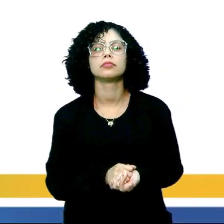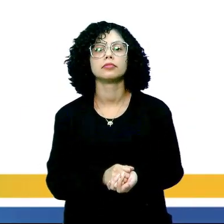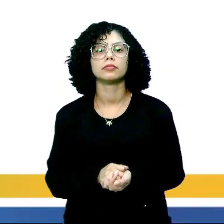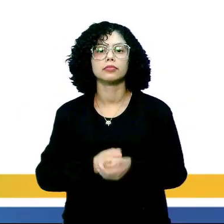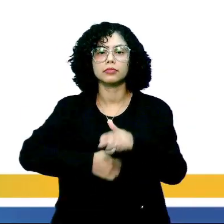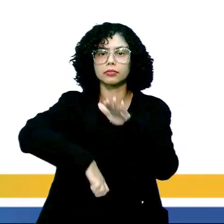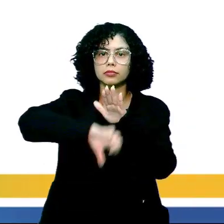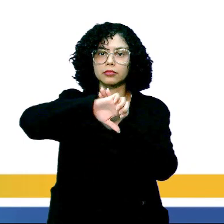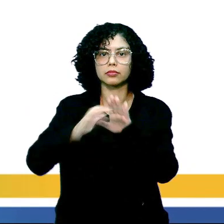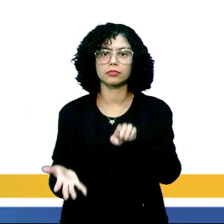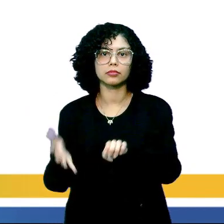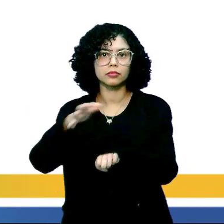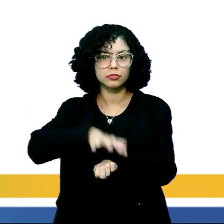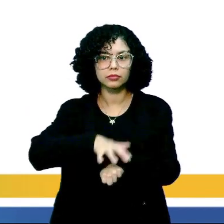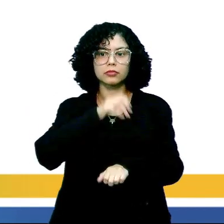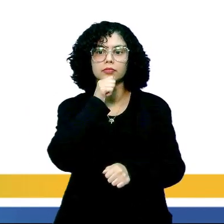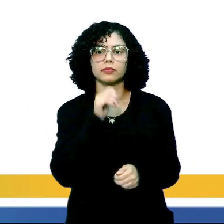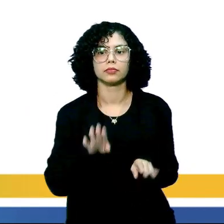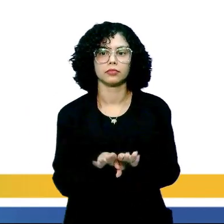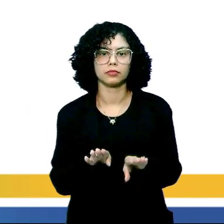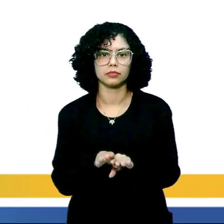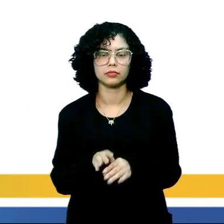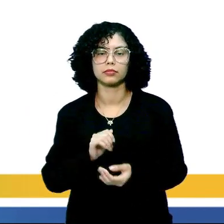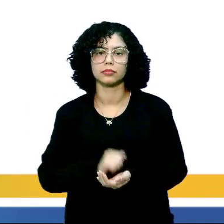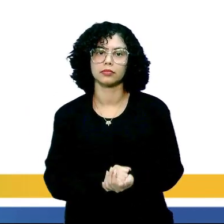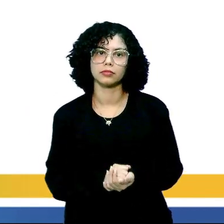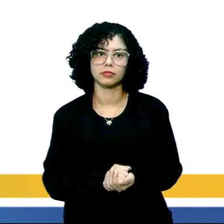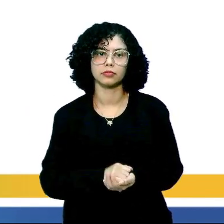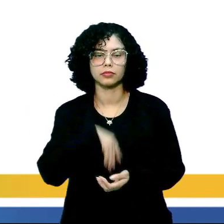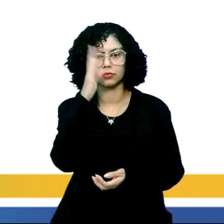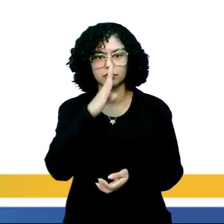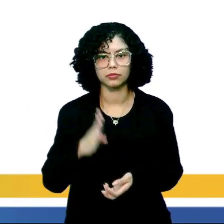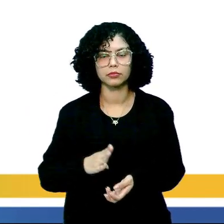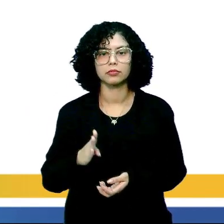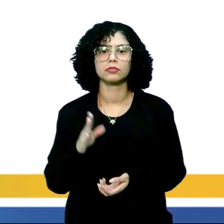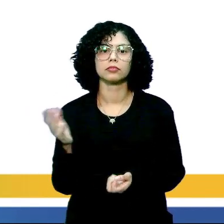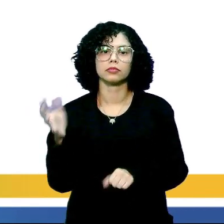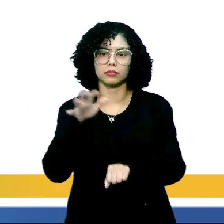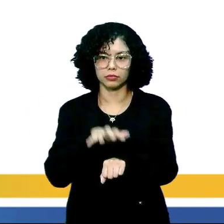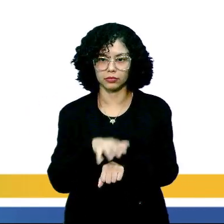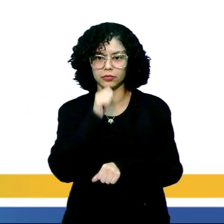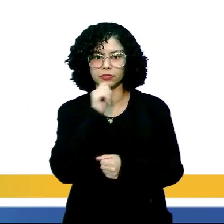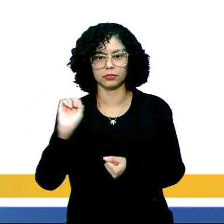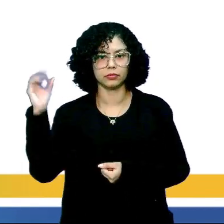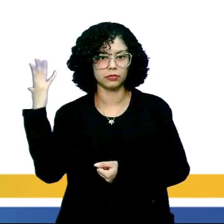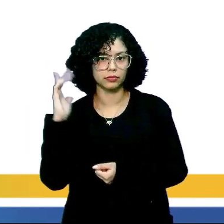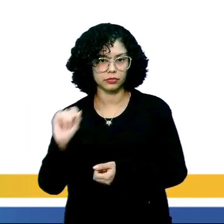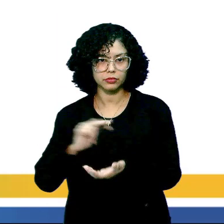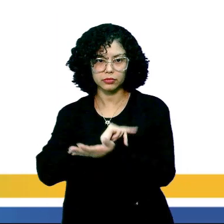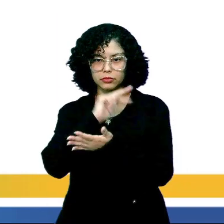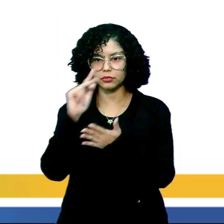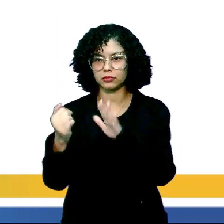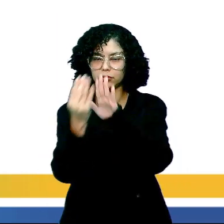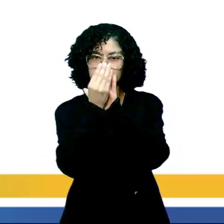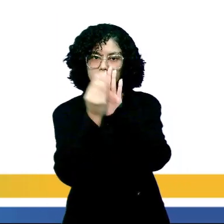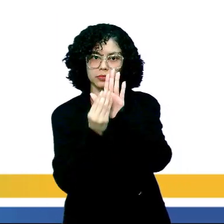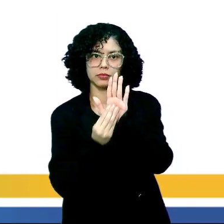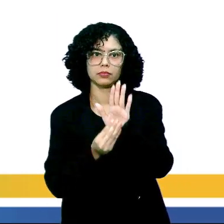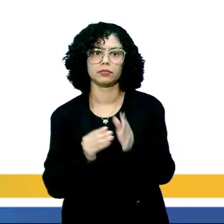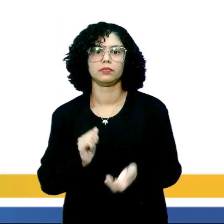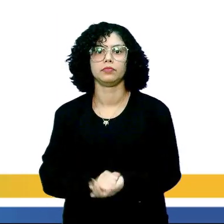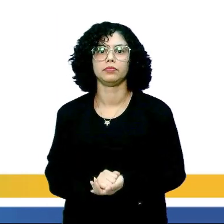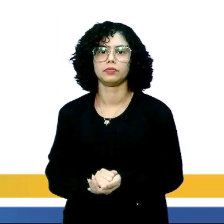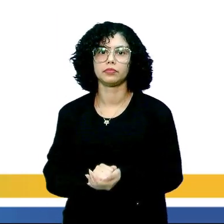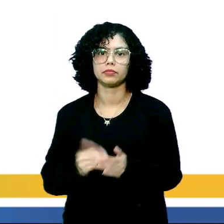a crise colonial ou a crise do Brasil colônia, né, vai ser causada por vários fatores. Na